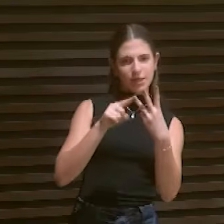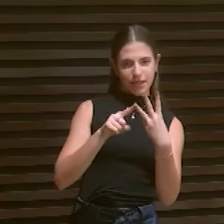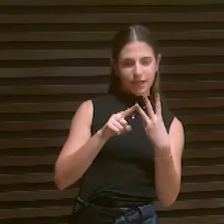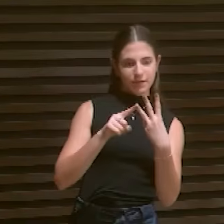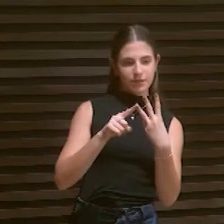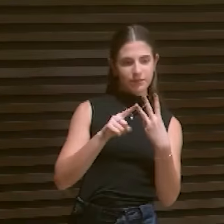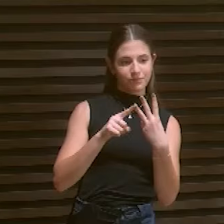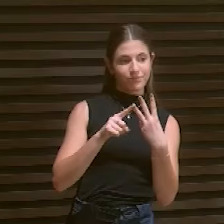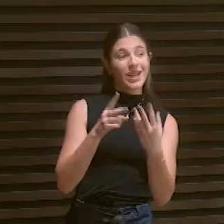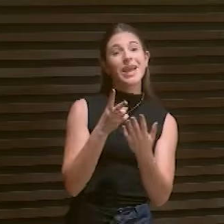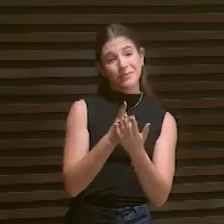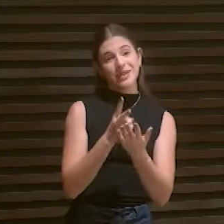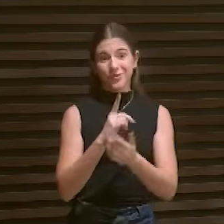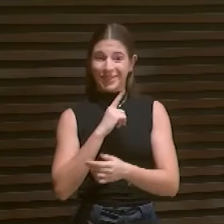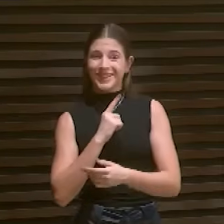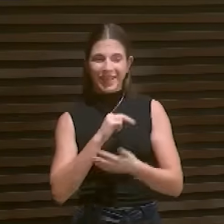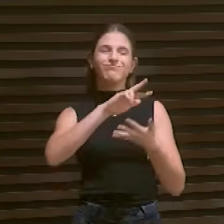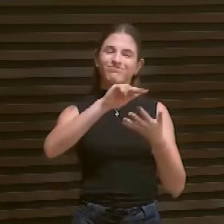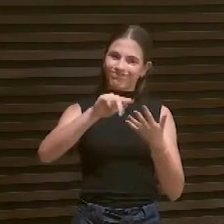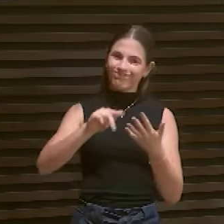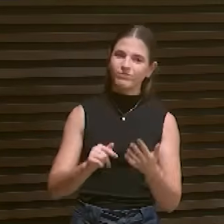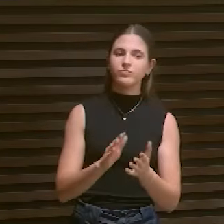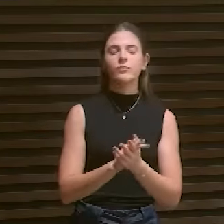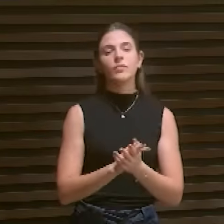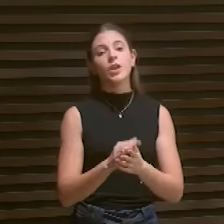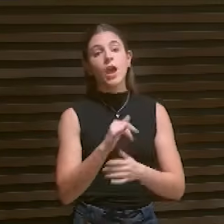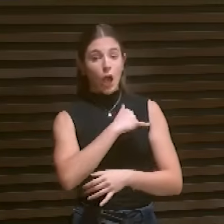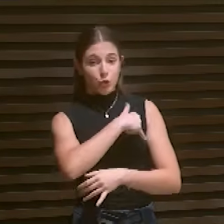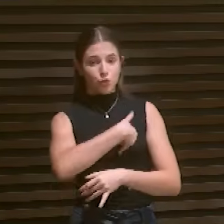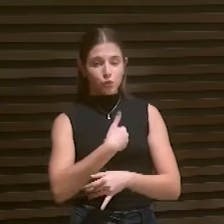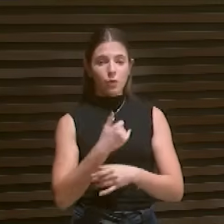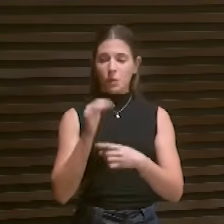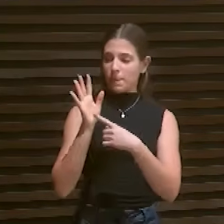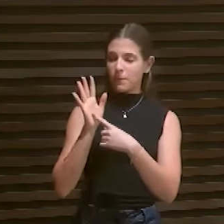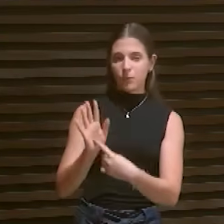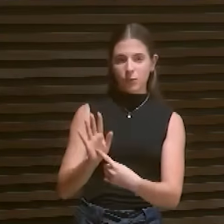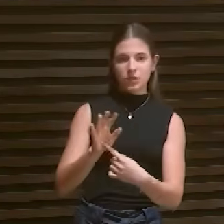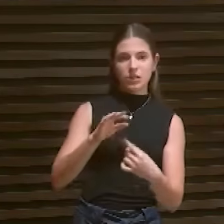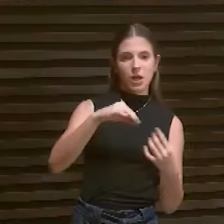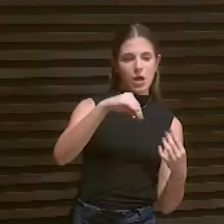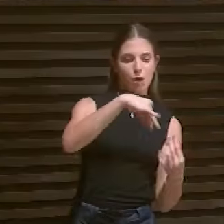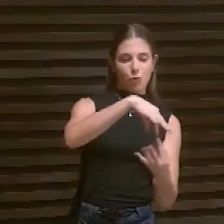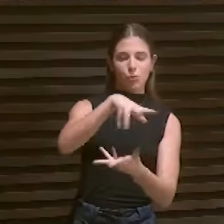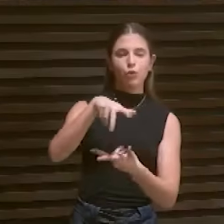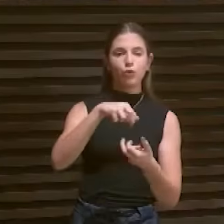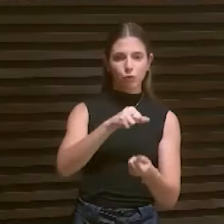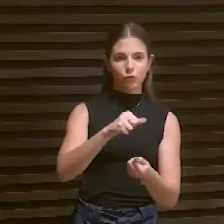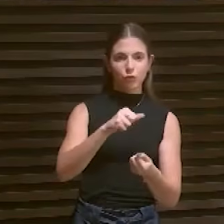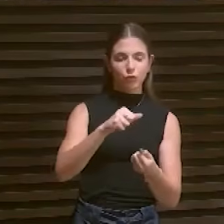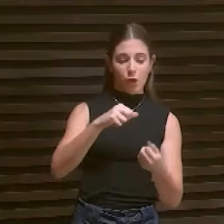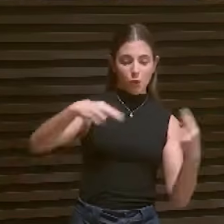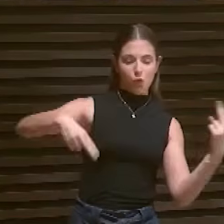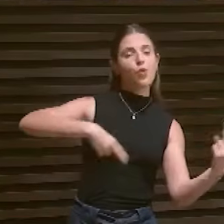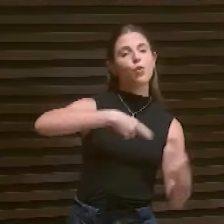embora possam existir outros. Muitas vezes, João, ele aparece como mundo, com respeito ao universo,